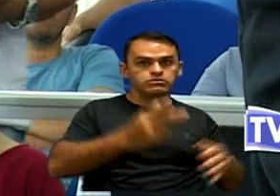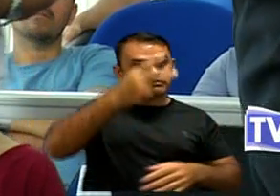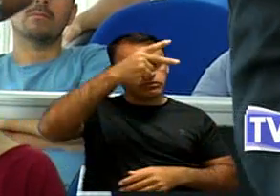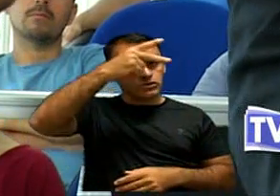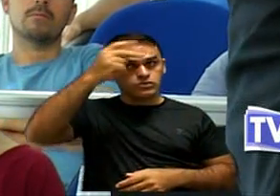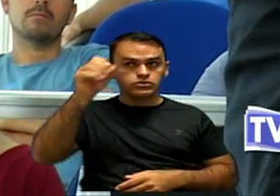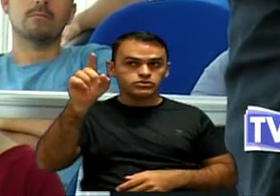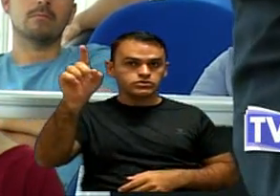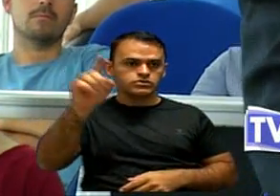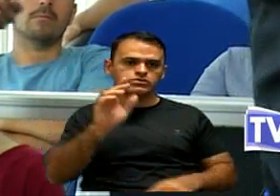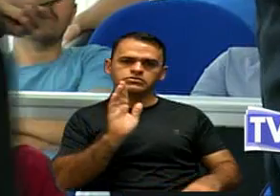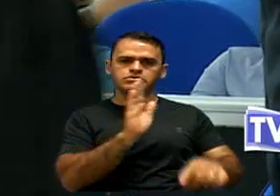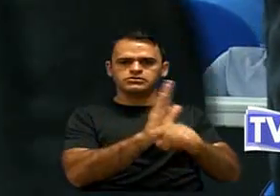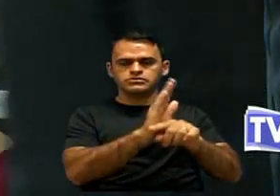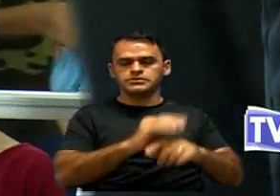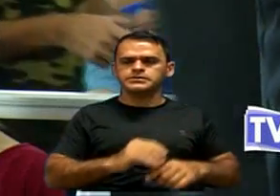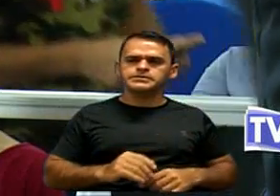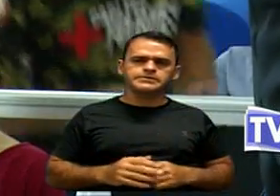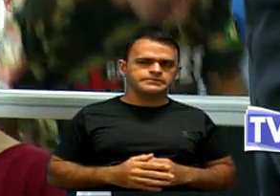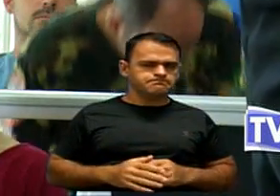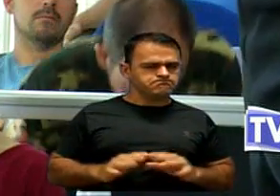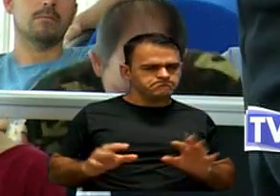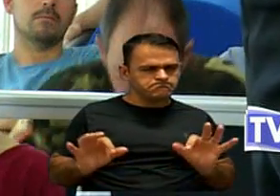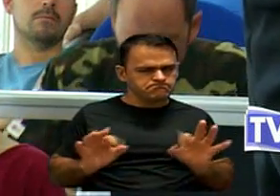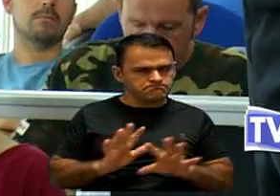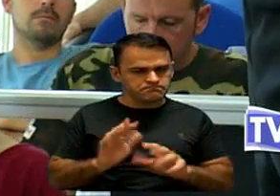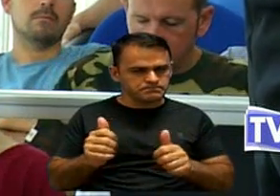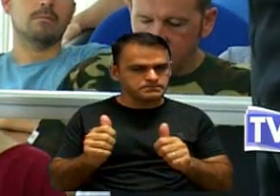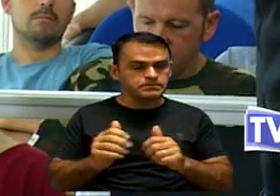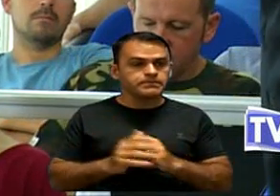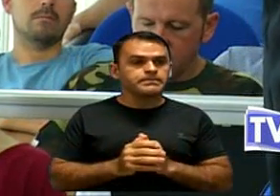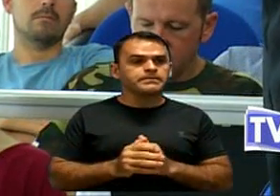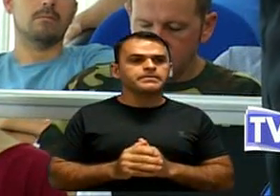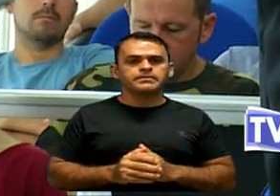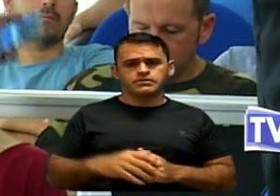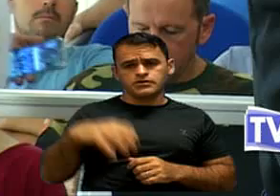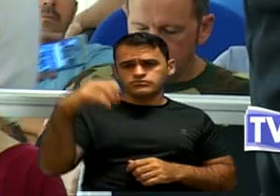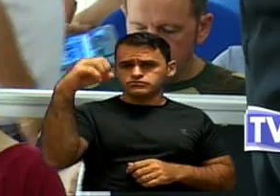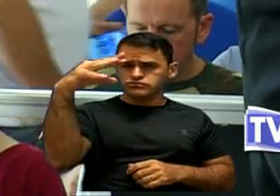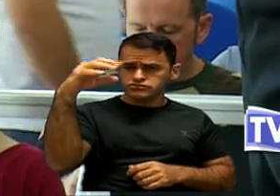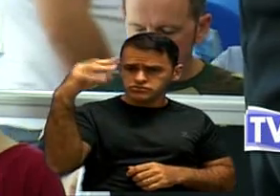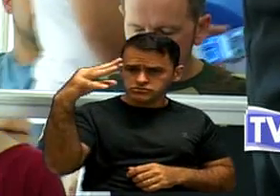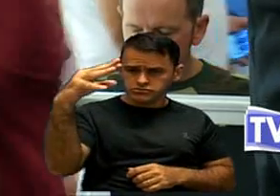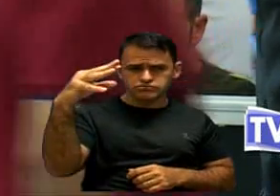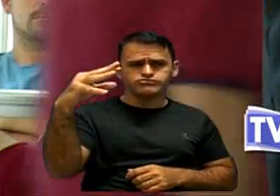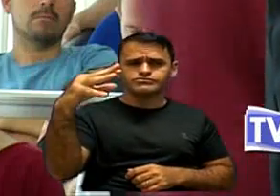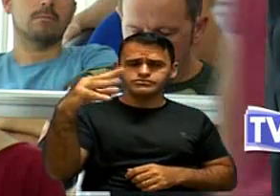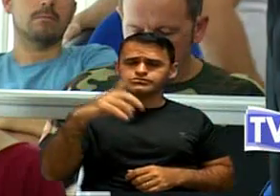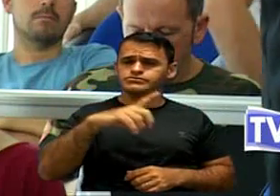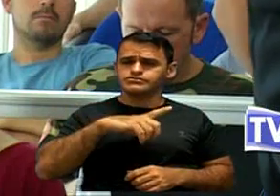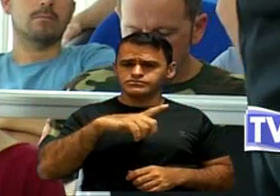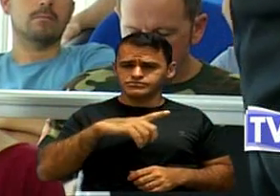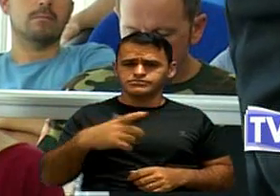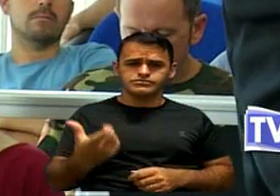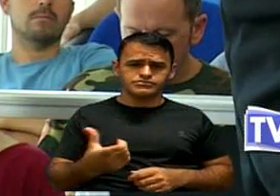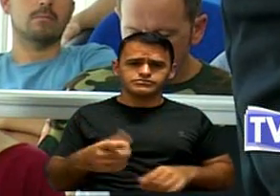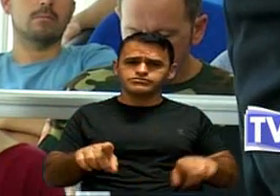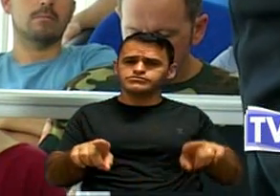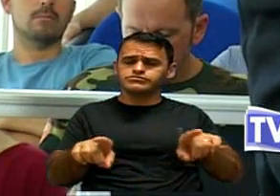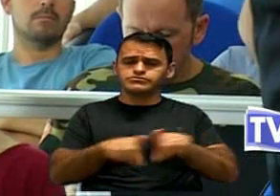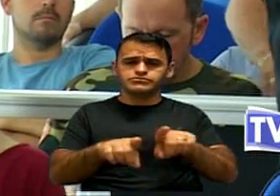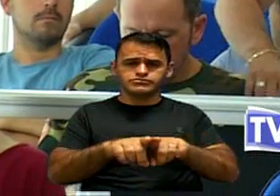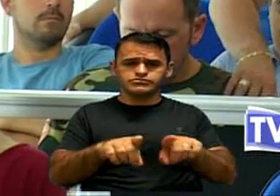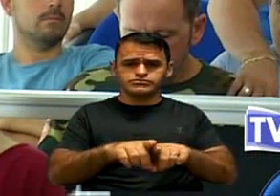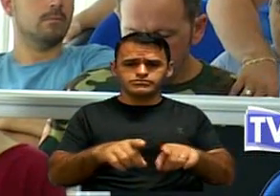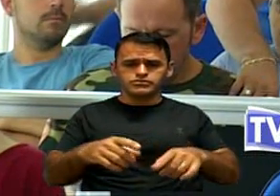público. É, só para poder finalizar, senhor presidente. É, temos problema de iluminação pública, temos problema de patrulhamento. O pessoal